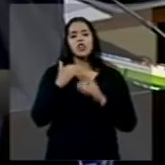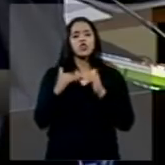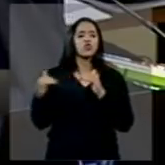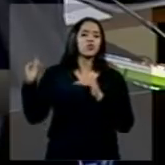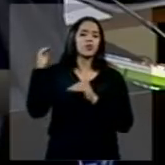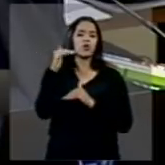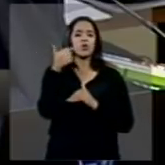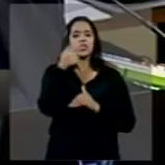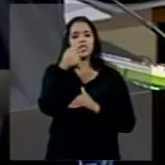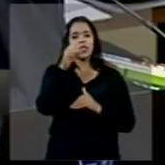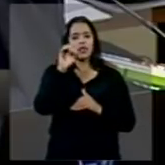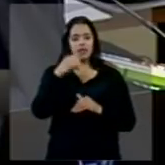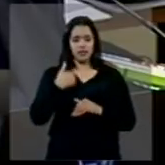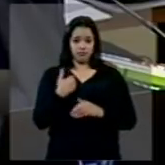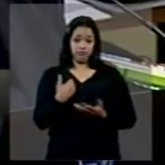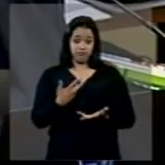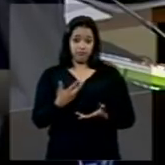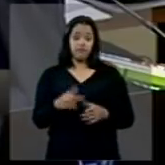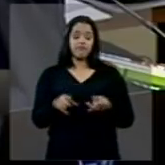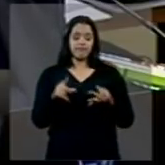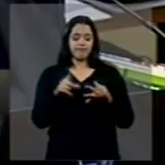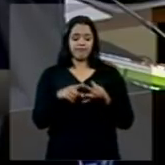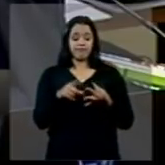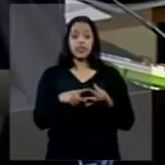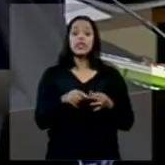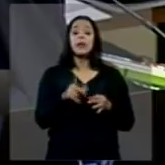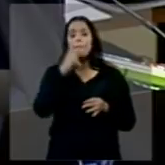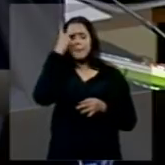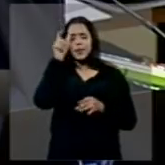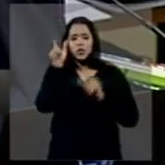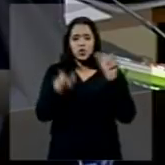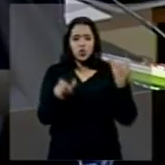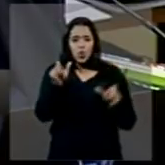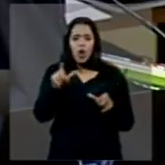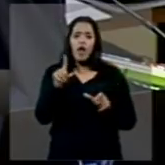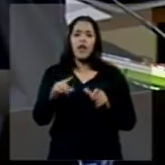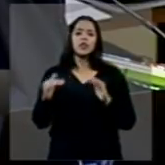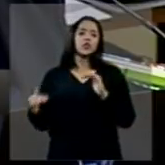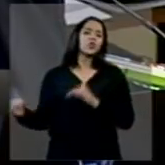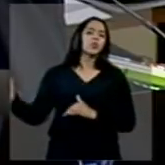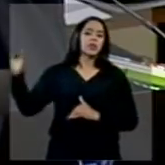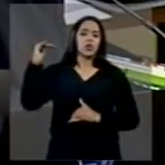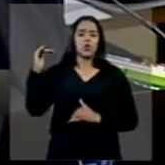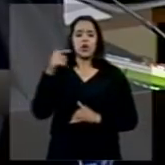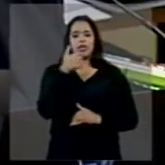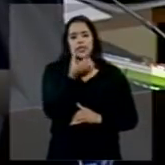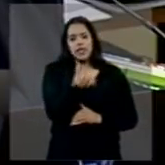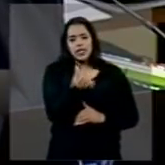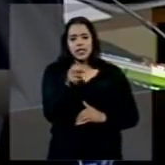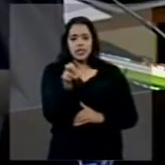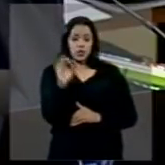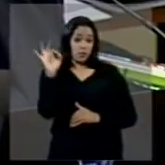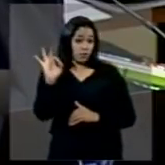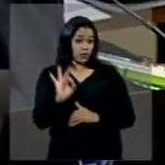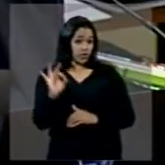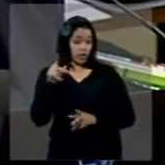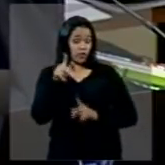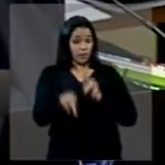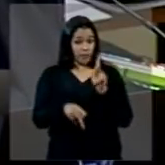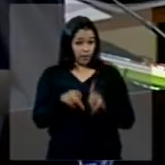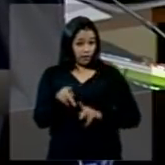do território daquele município. E 3, o eleitorado for superior a 65% da